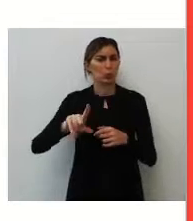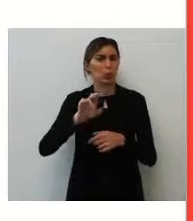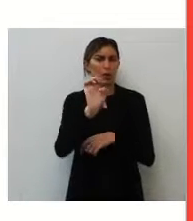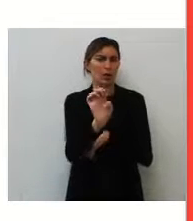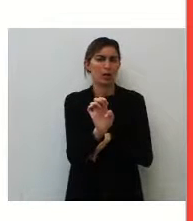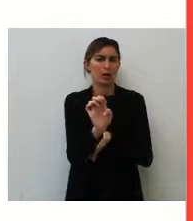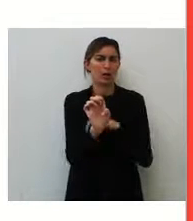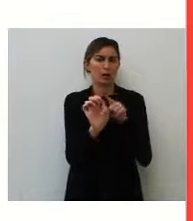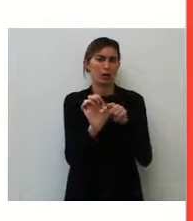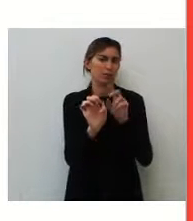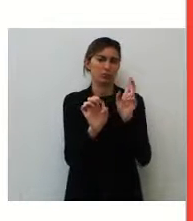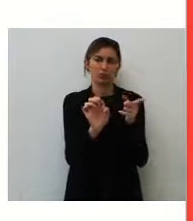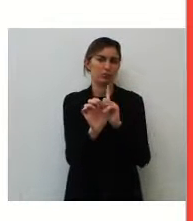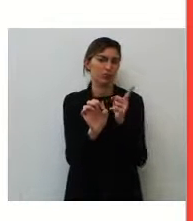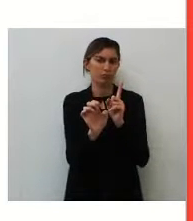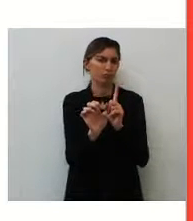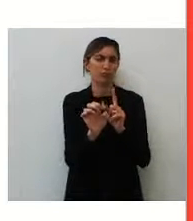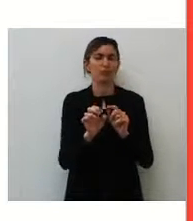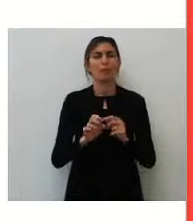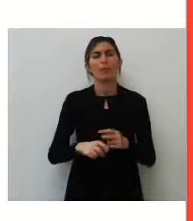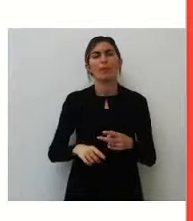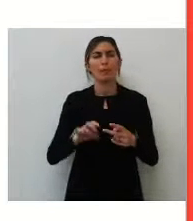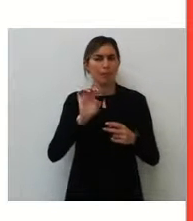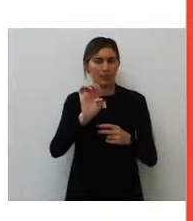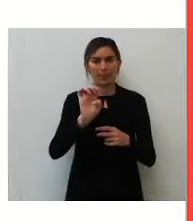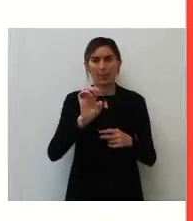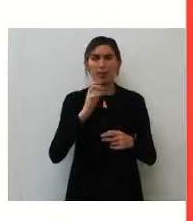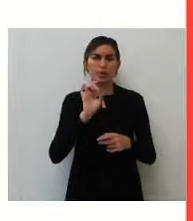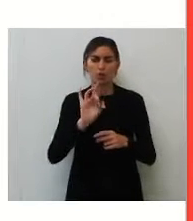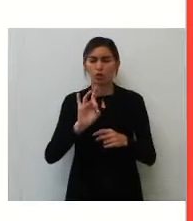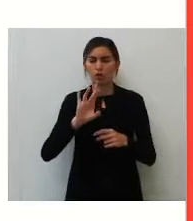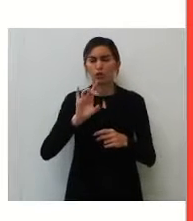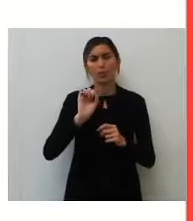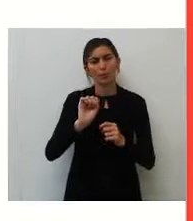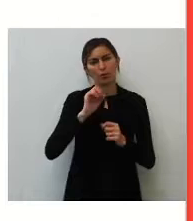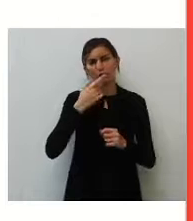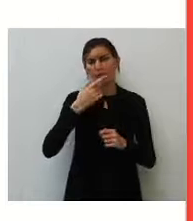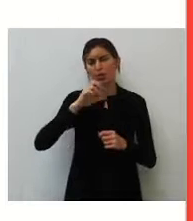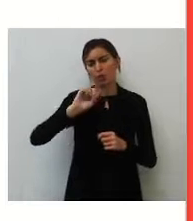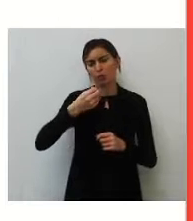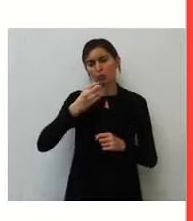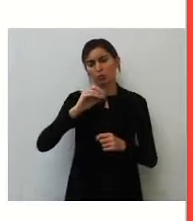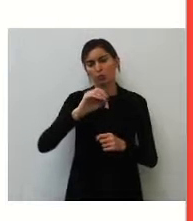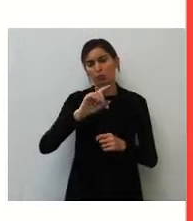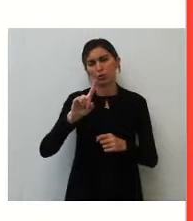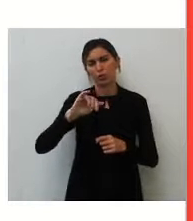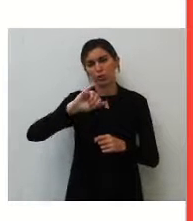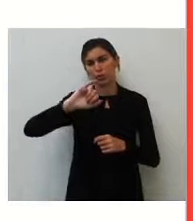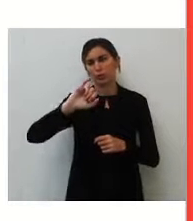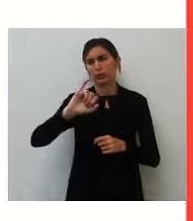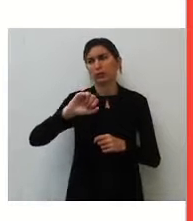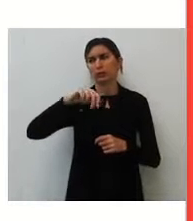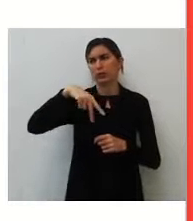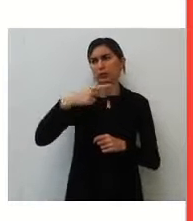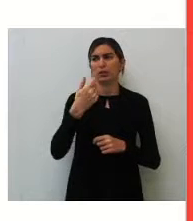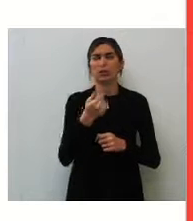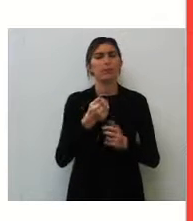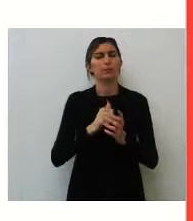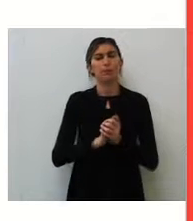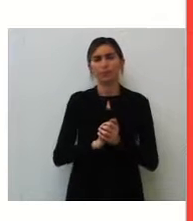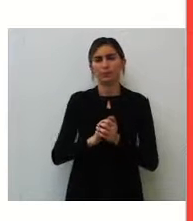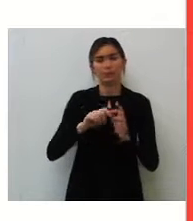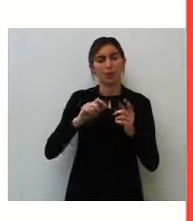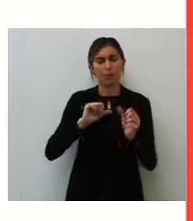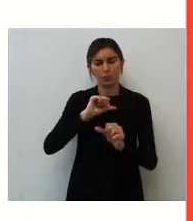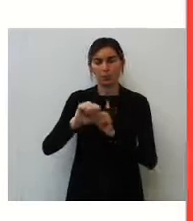letra e por que ela não vai ficar em variável né eu posso dizer sozinha ó meia eu posso mudar para 6